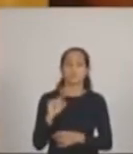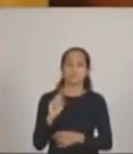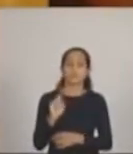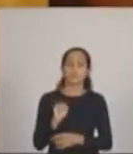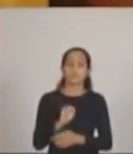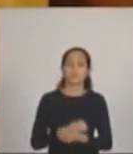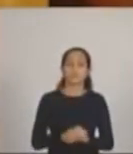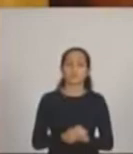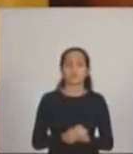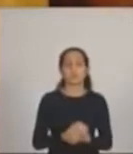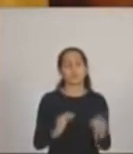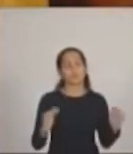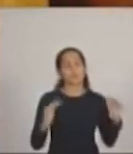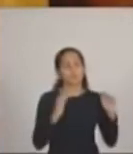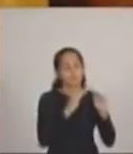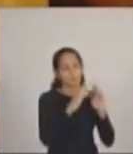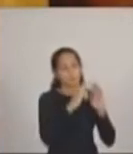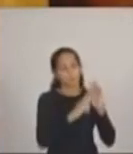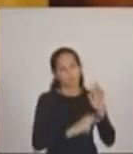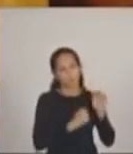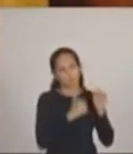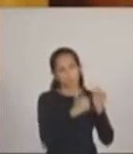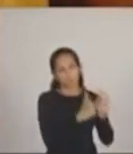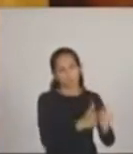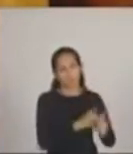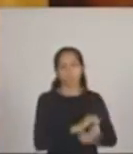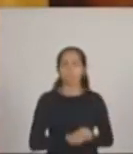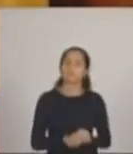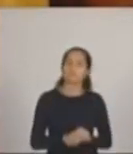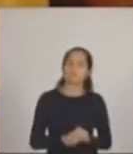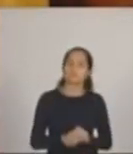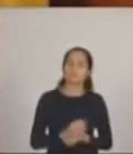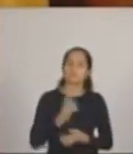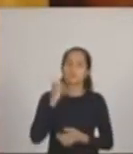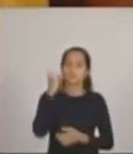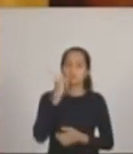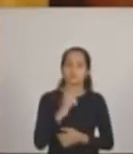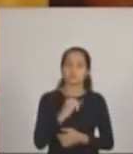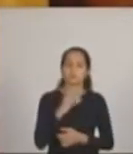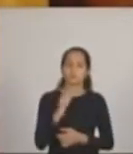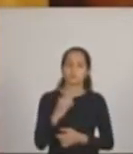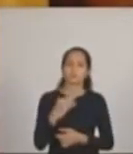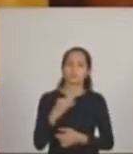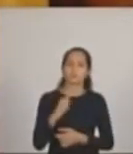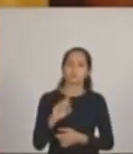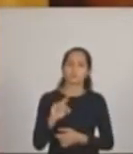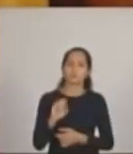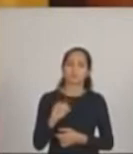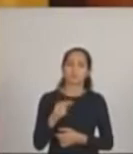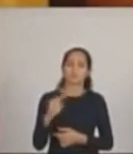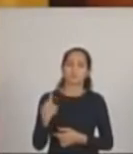Acompanho o relator. Como vota a deputada Janete de Sá?